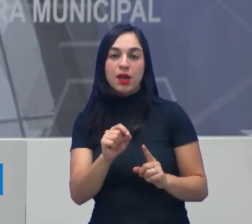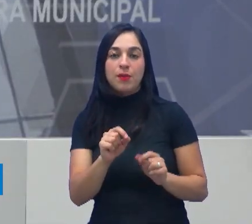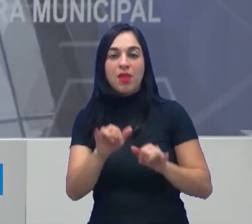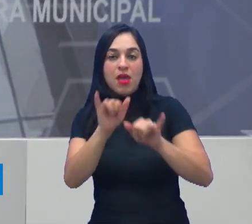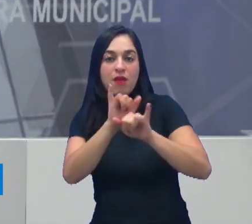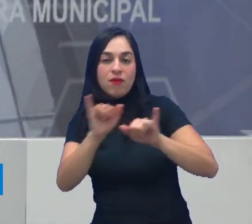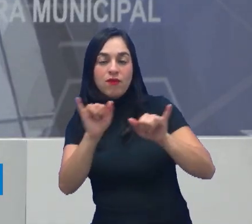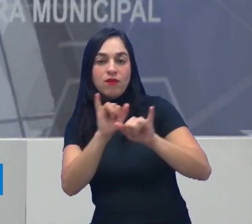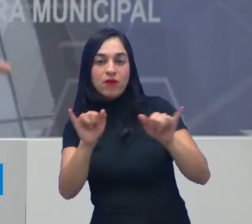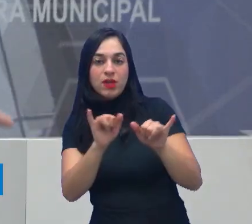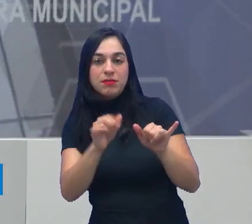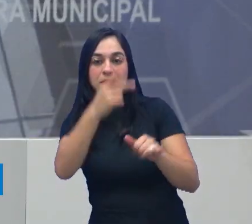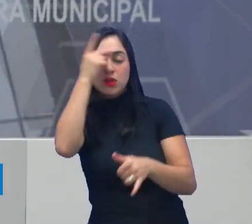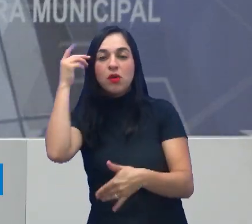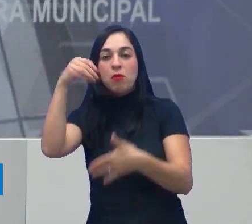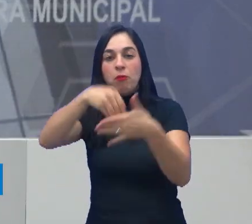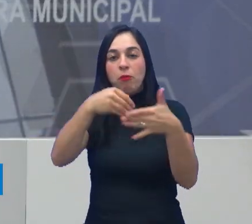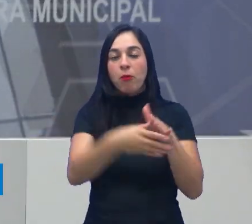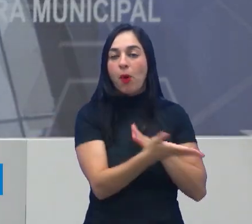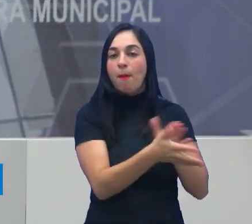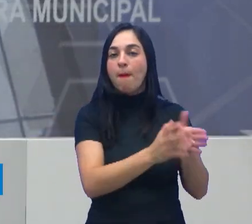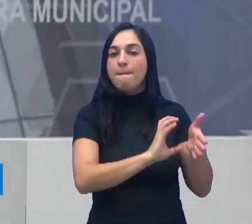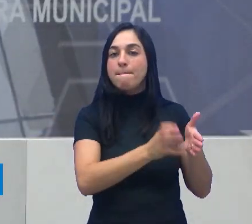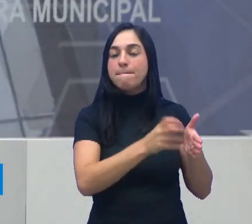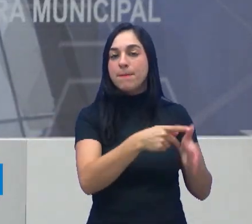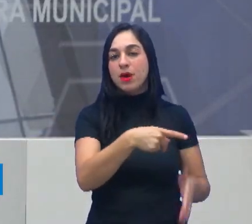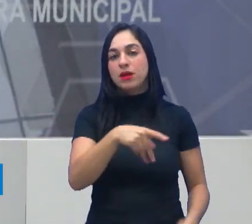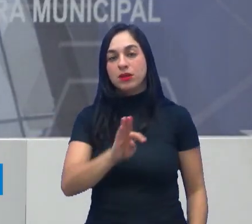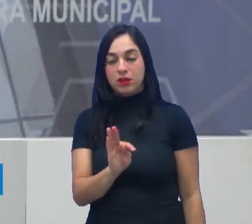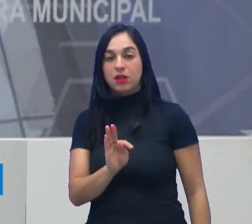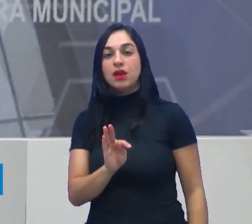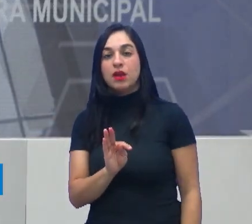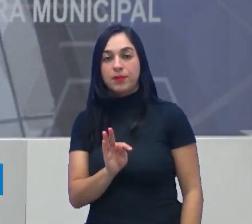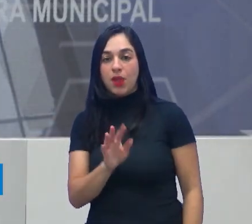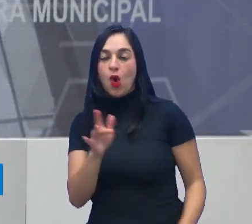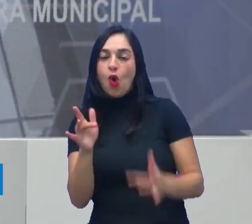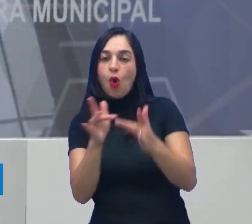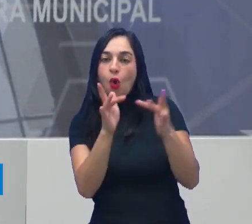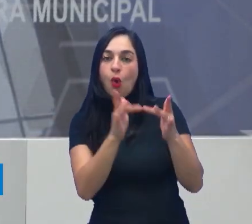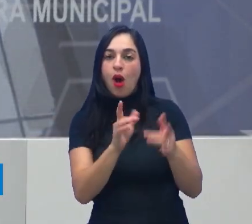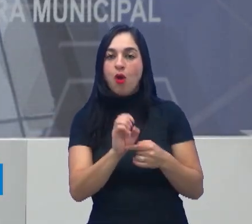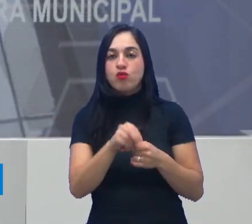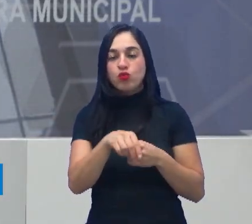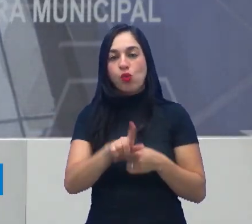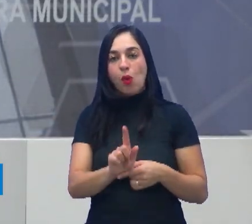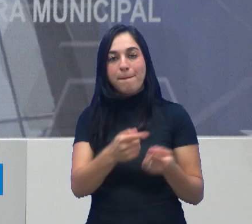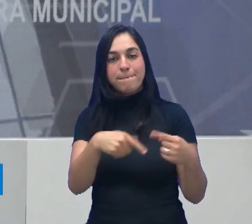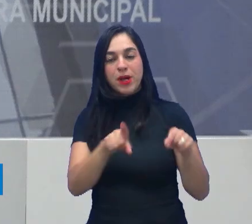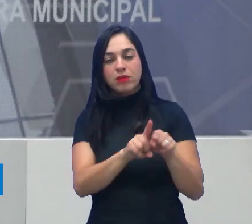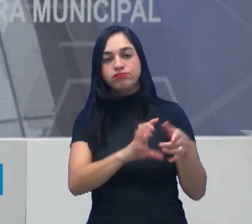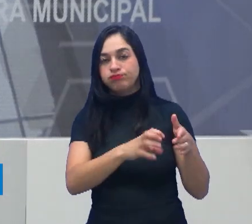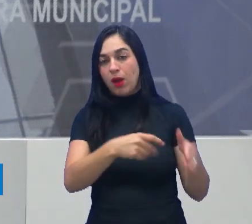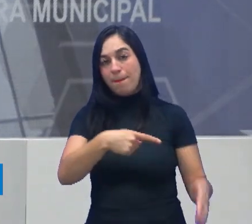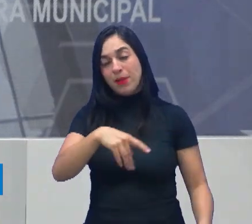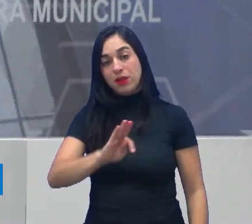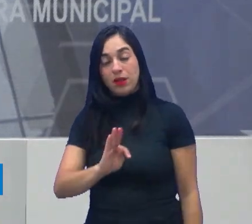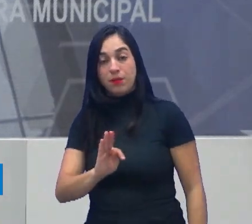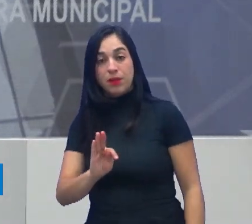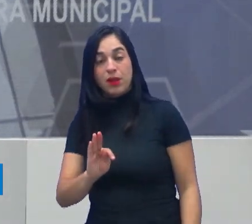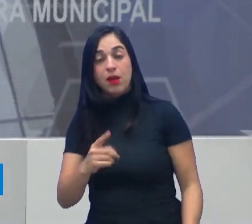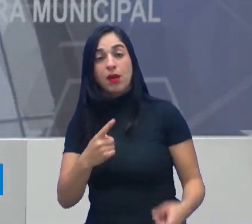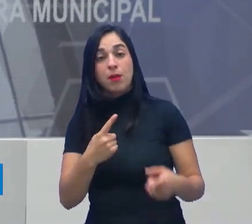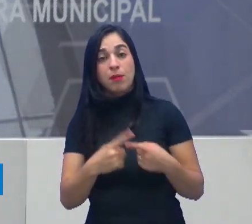eleitoral, utilizando de ONGs, de ligações, de contatos com entidades ligadas ao Partido dos Trabalhadores, porque se fosse, e aqui nós